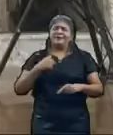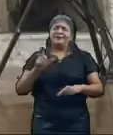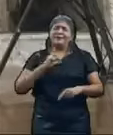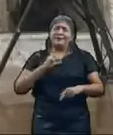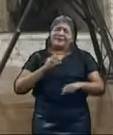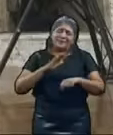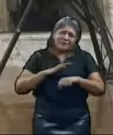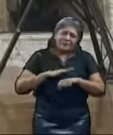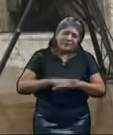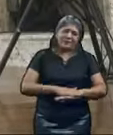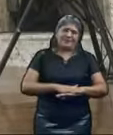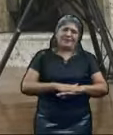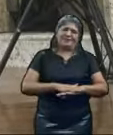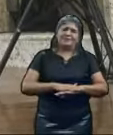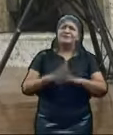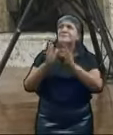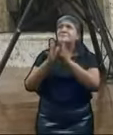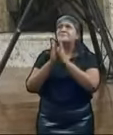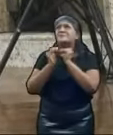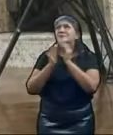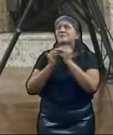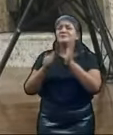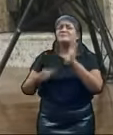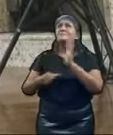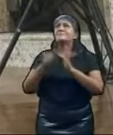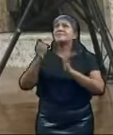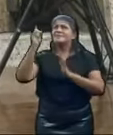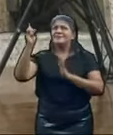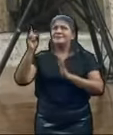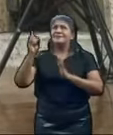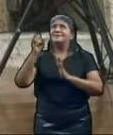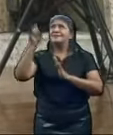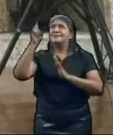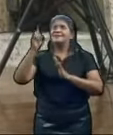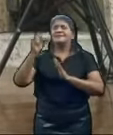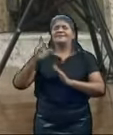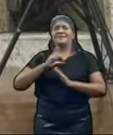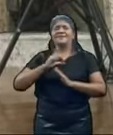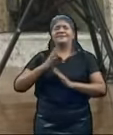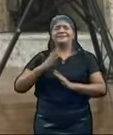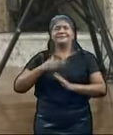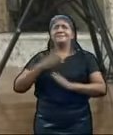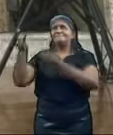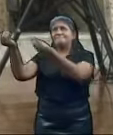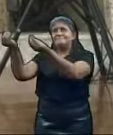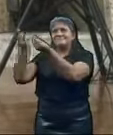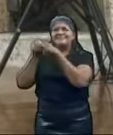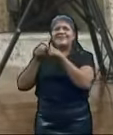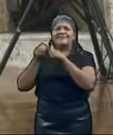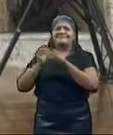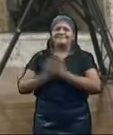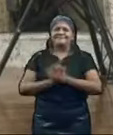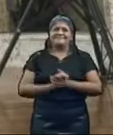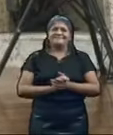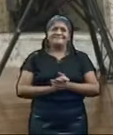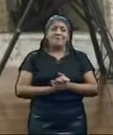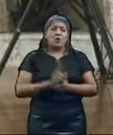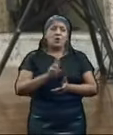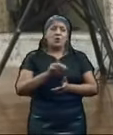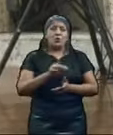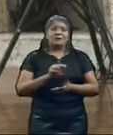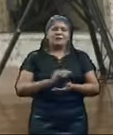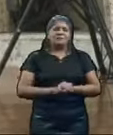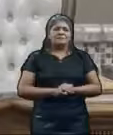céus um deles é o reino dos céus e esse Reino dos Céus na sua futuro não